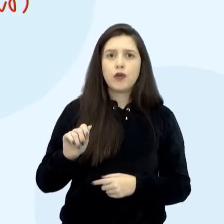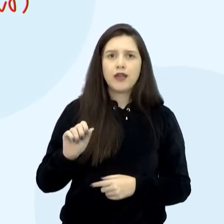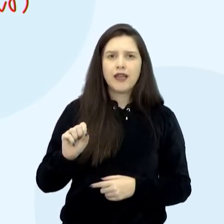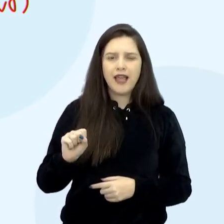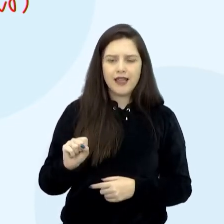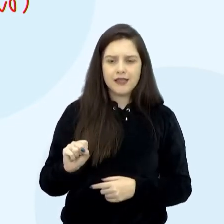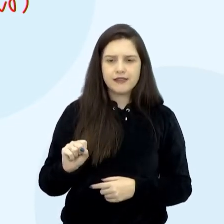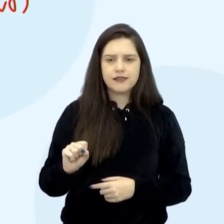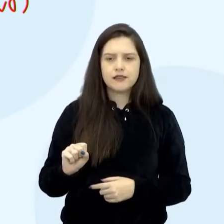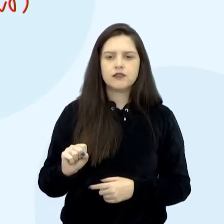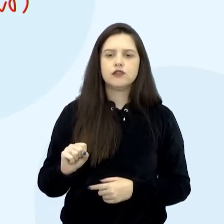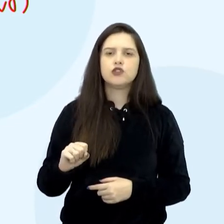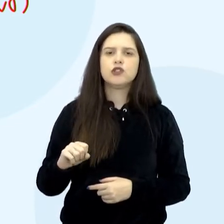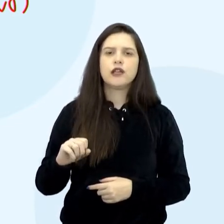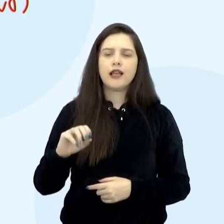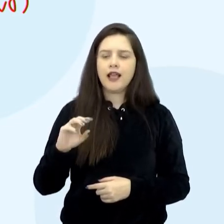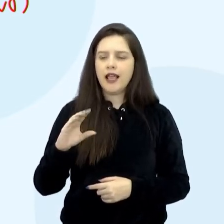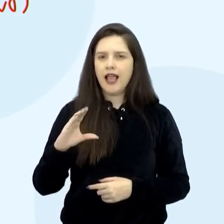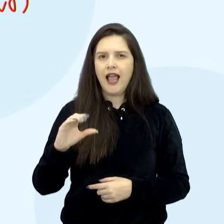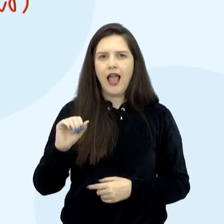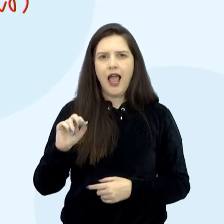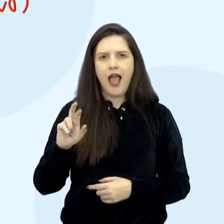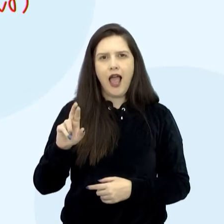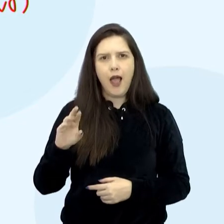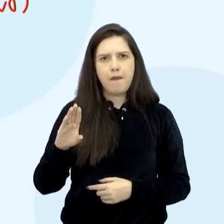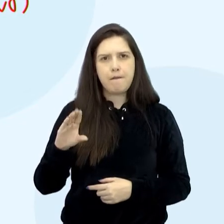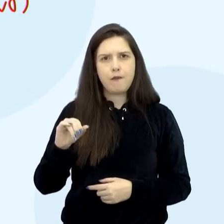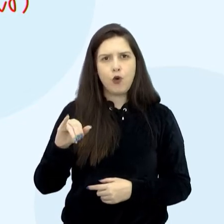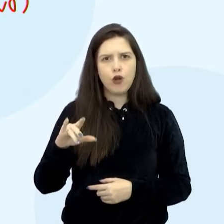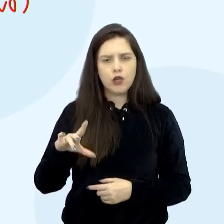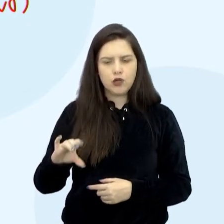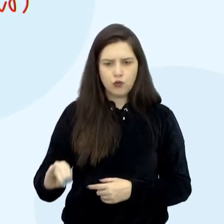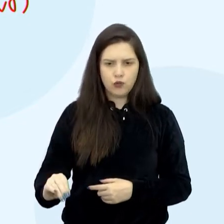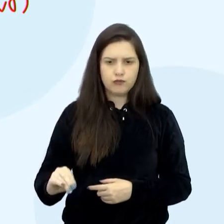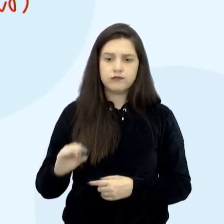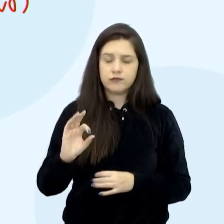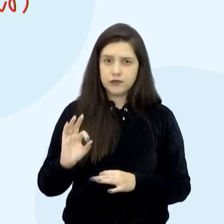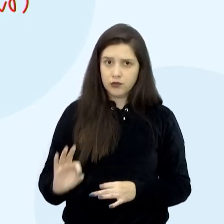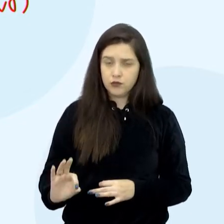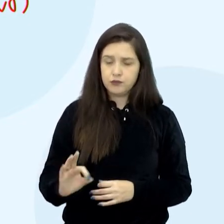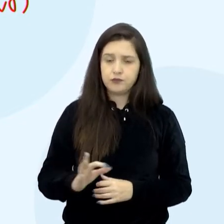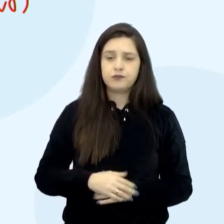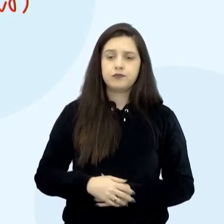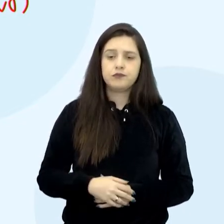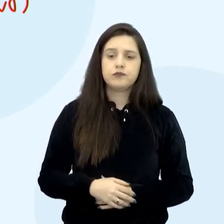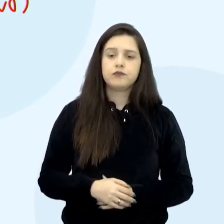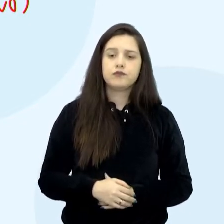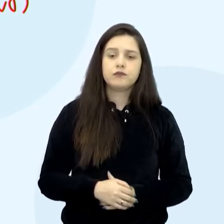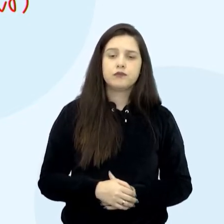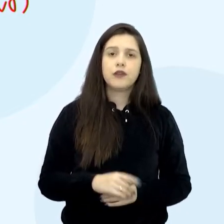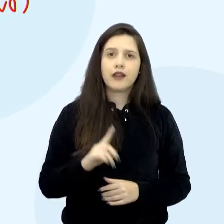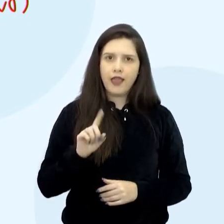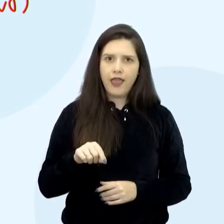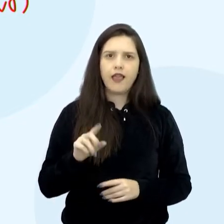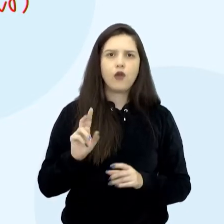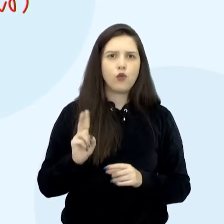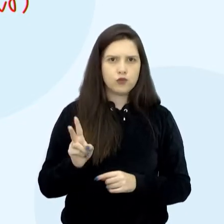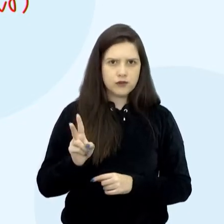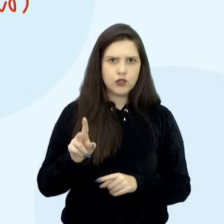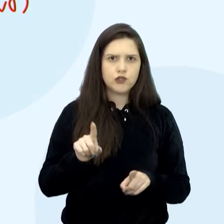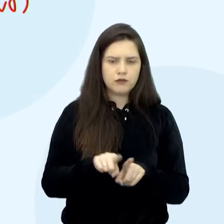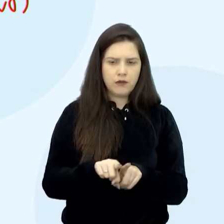de carbono, certo? Sendo representada na minha constante. Tá